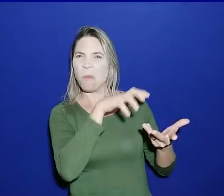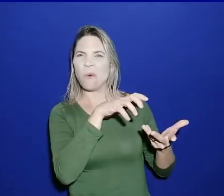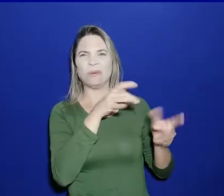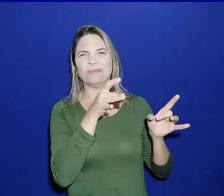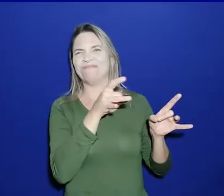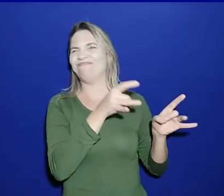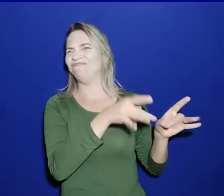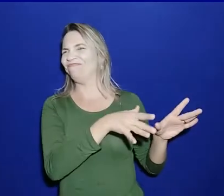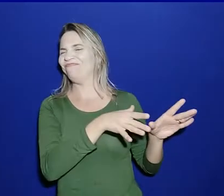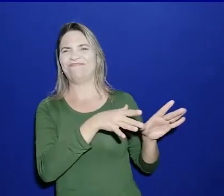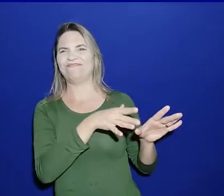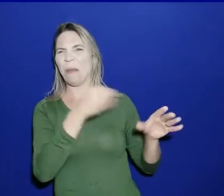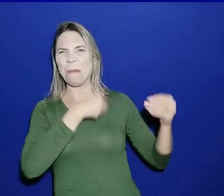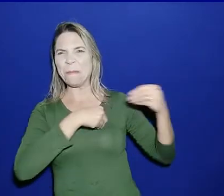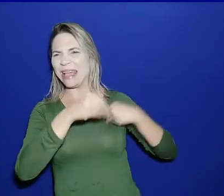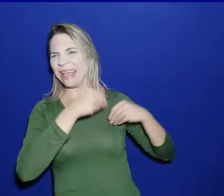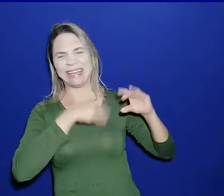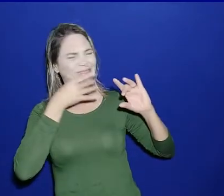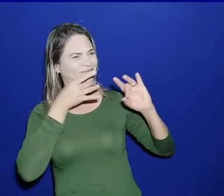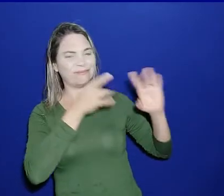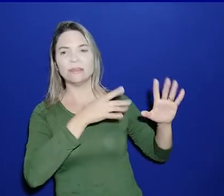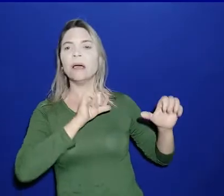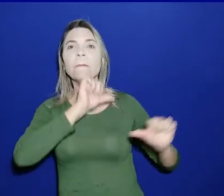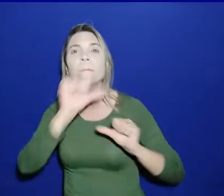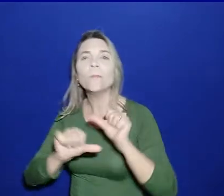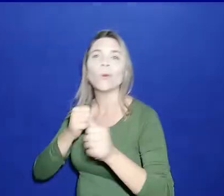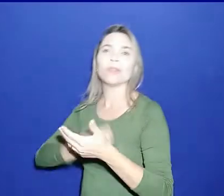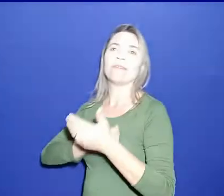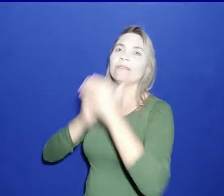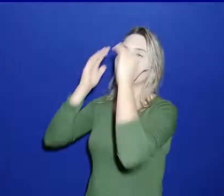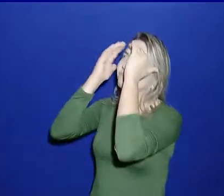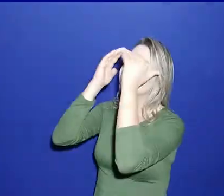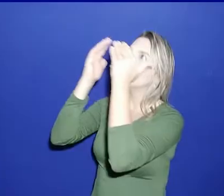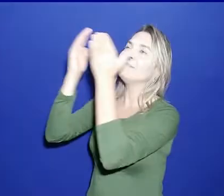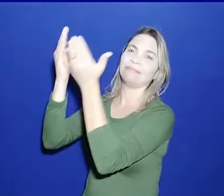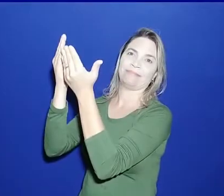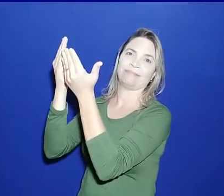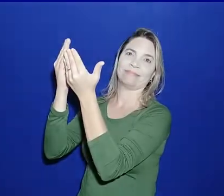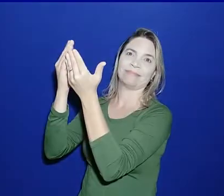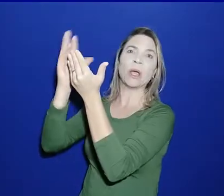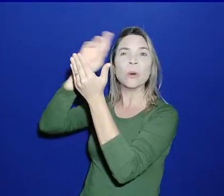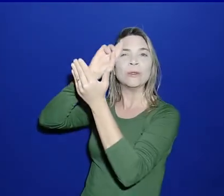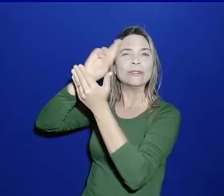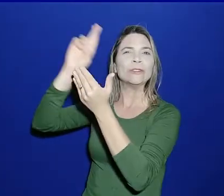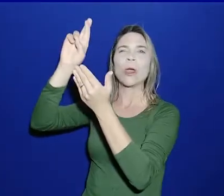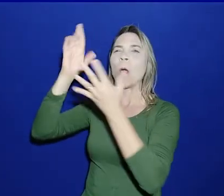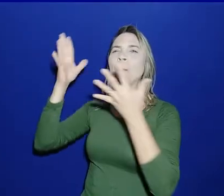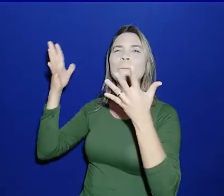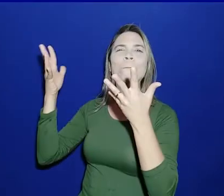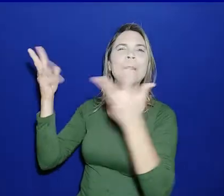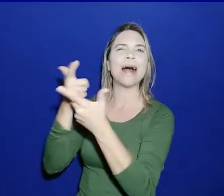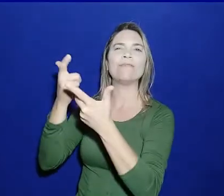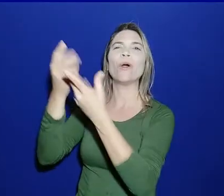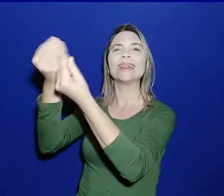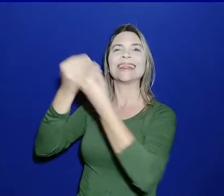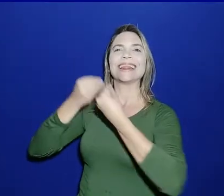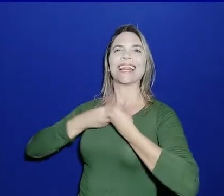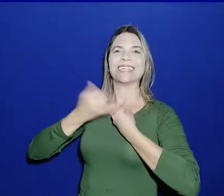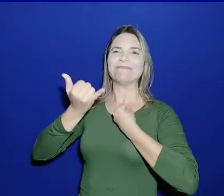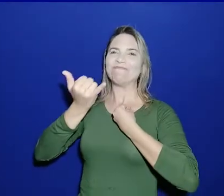pensamentos. Torne-se para o Senhor, converta-se ao nosso Deus. E diz que Ele é grandioso para